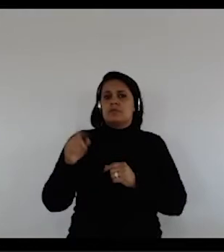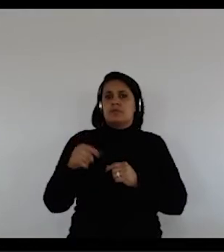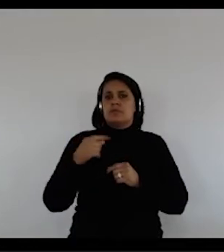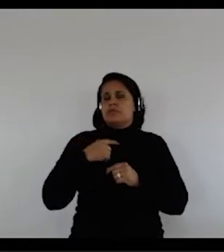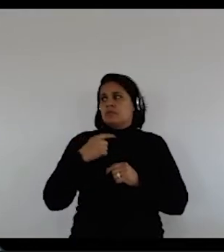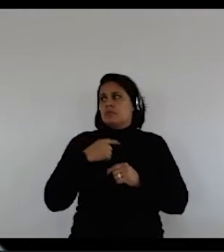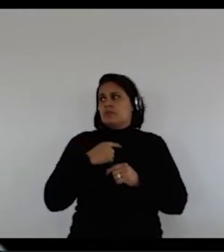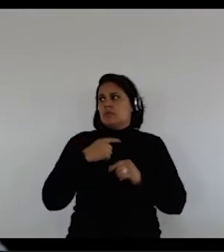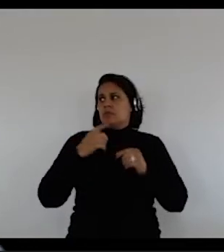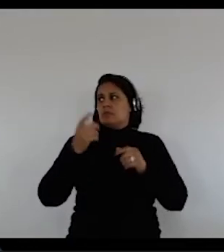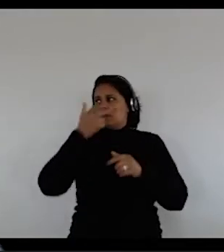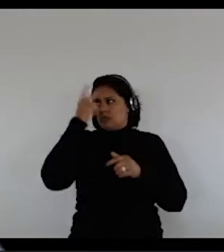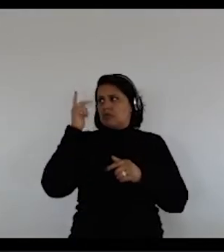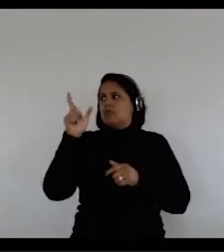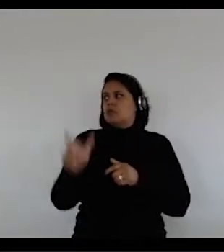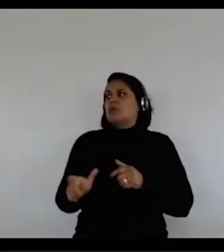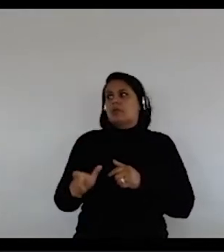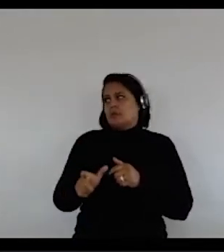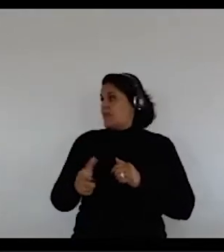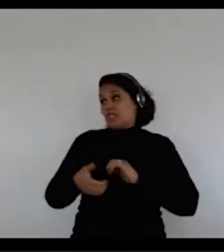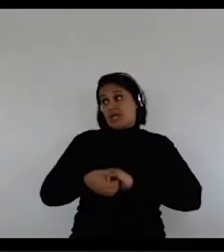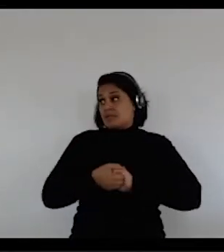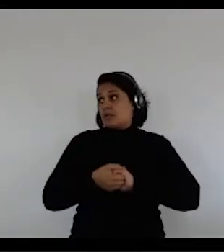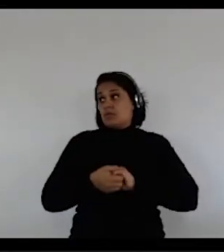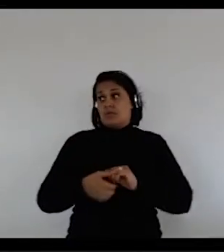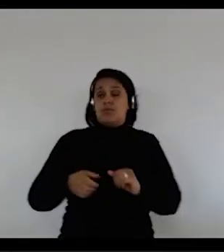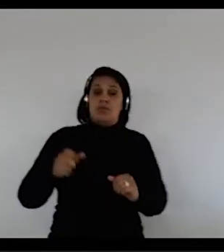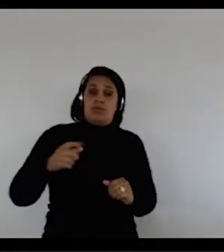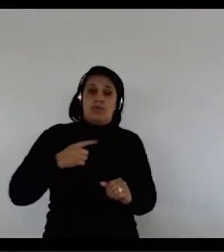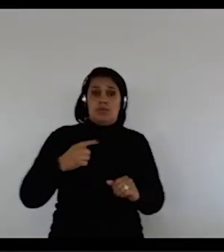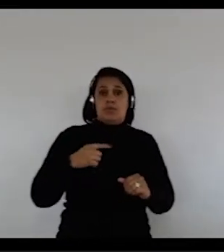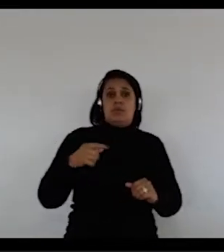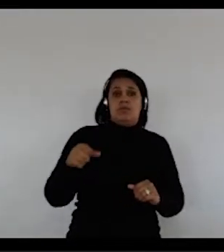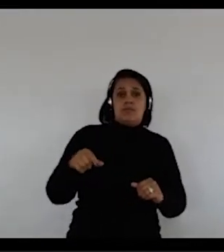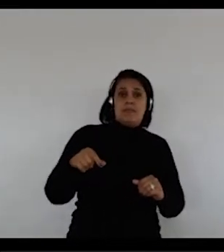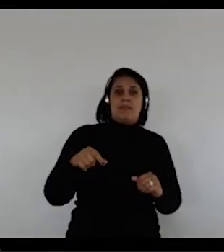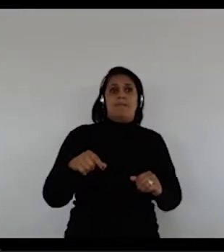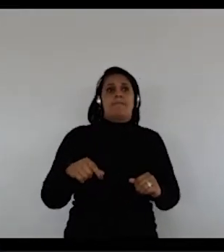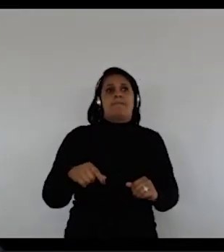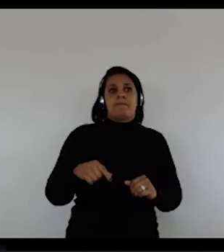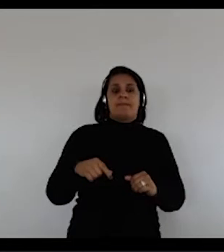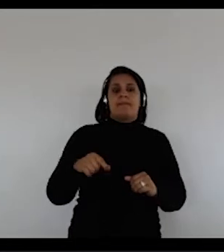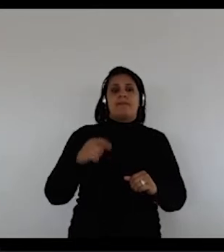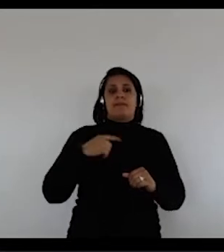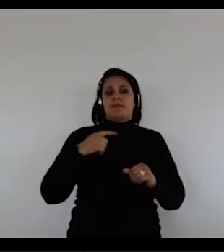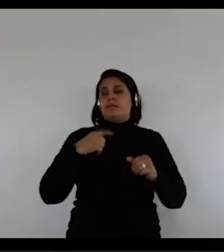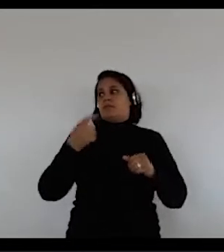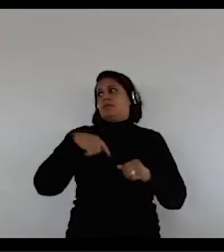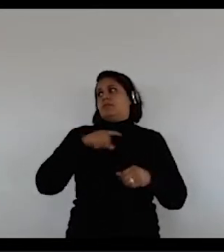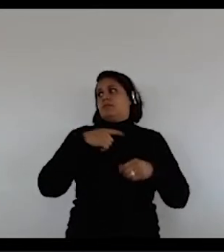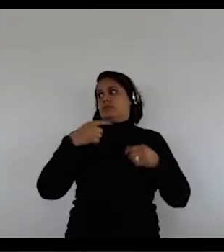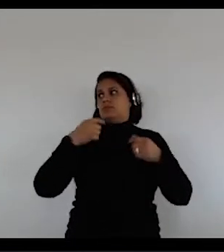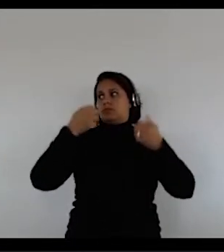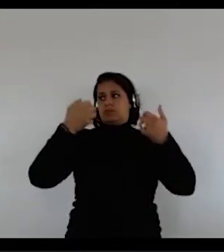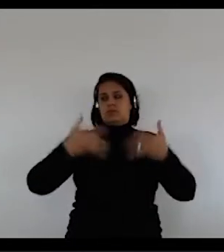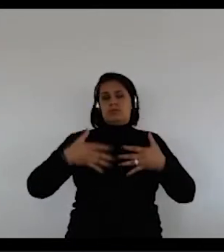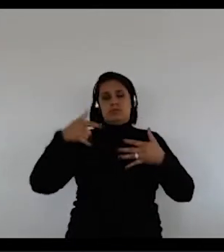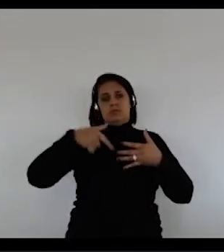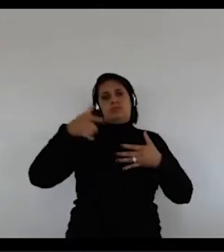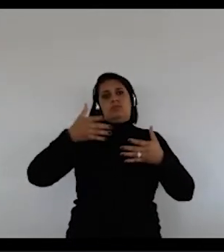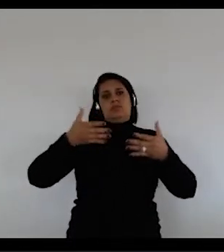devedor já não possa pagar a mesma quantidade. Então, para mudar essas